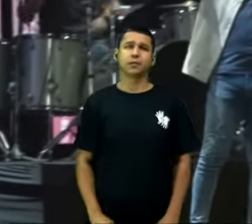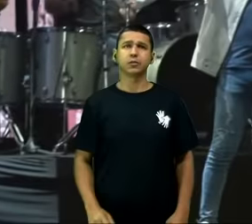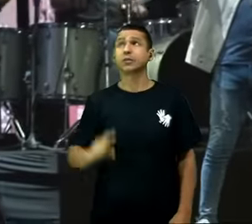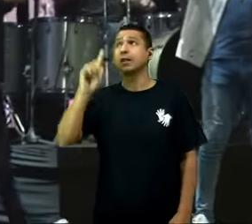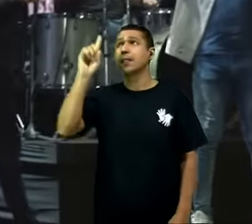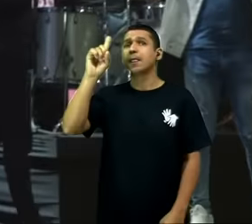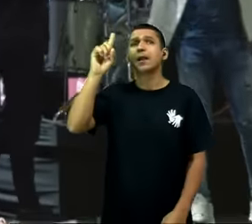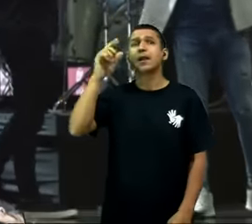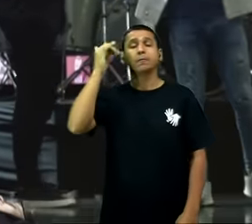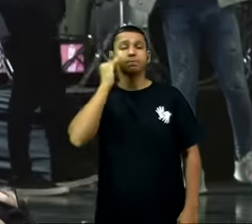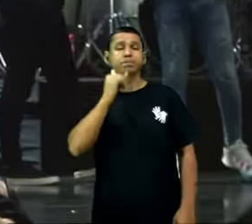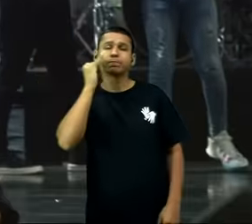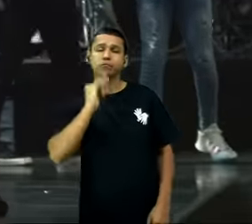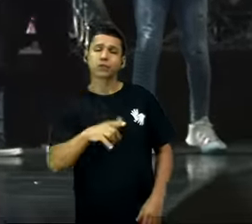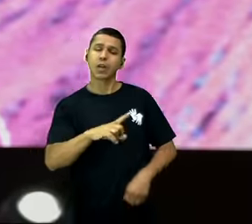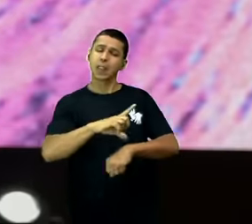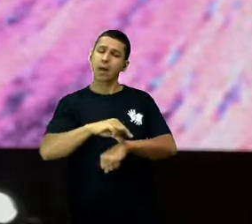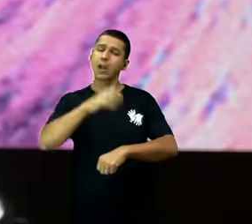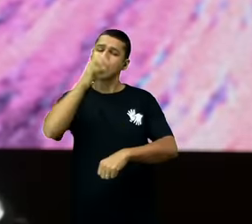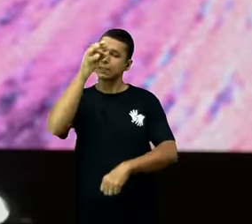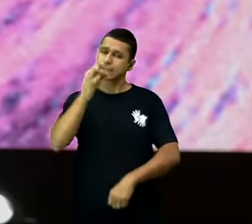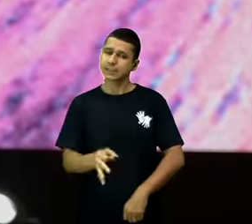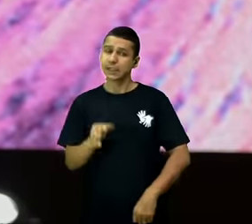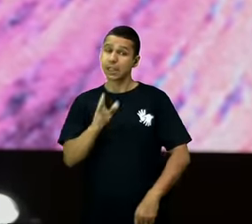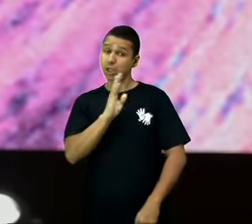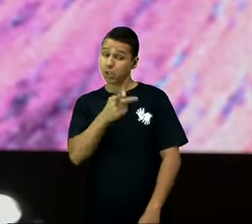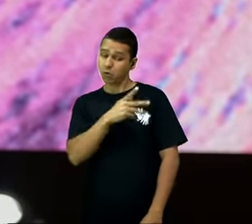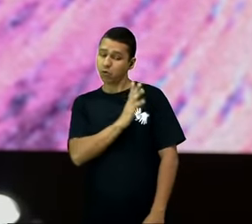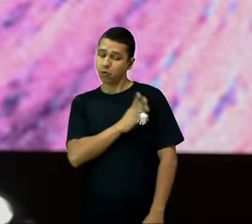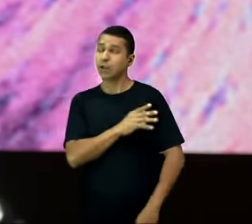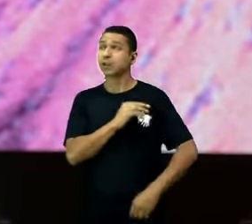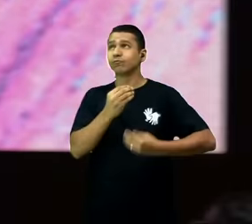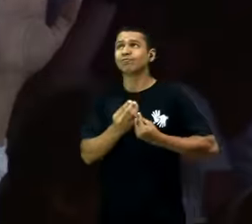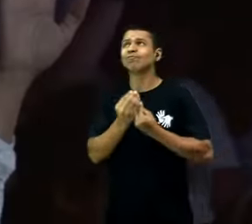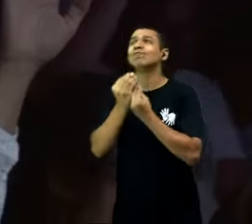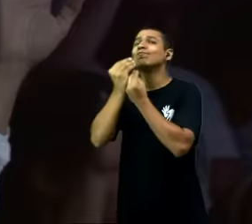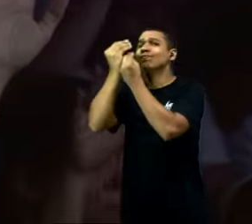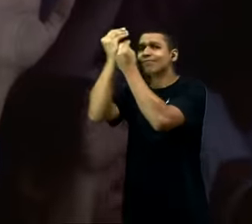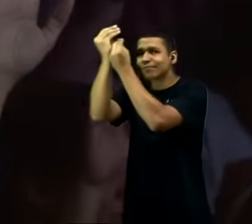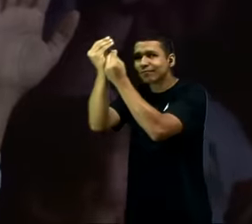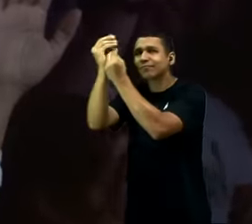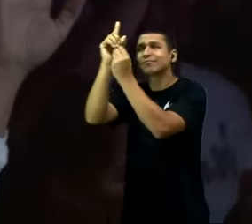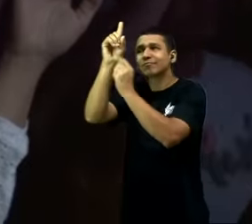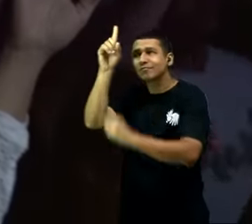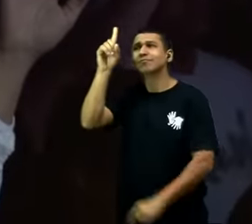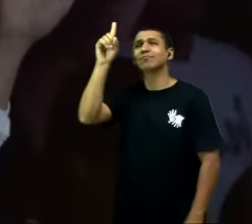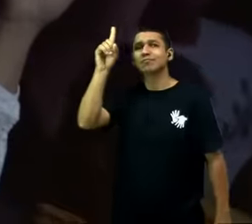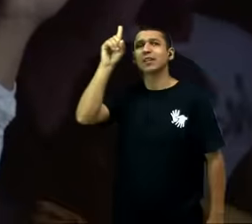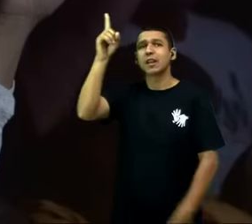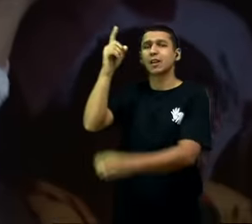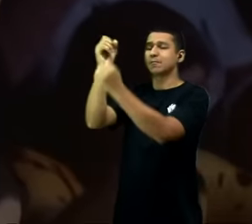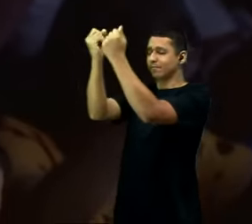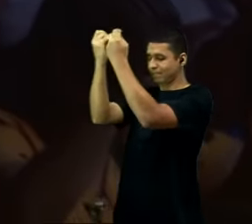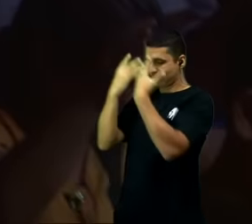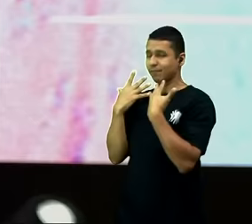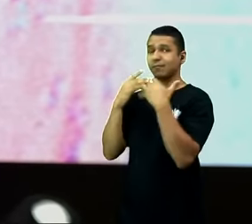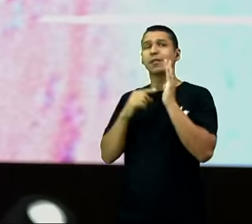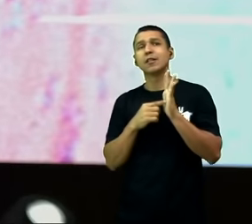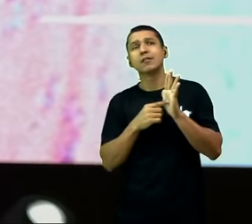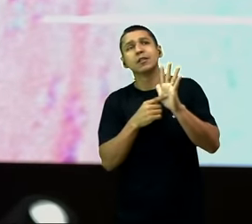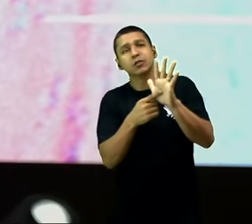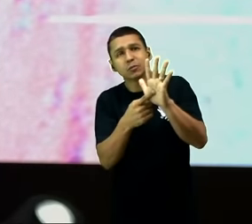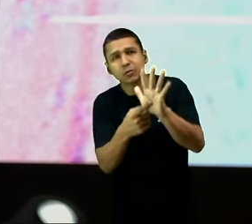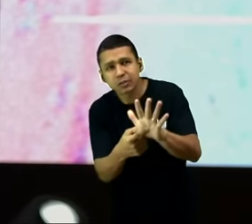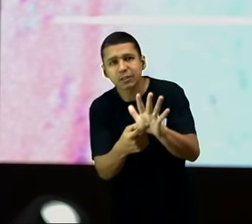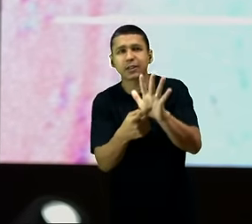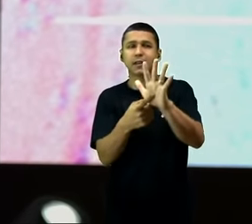que eu estava dizendo: a hora que teu coração for meu, a hora que teu coração for todo meu, eu vou te mostrar, eu